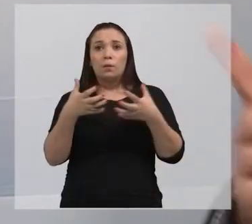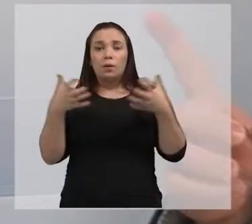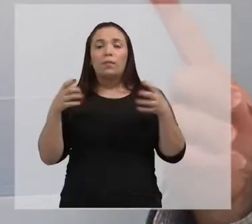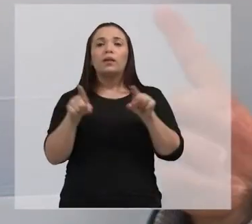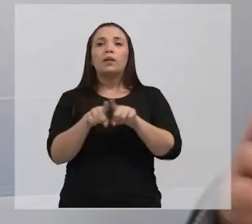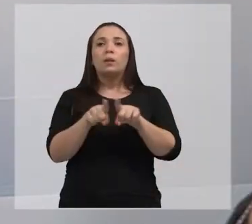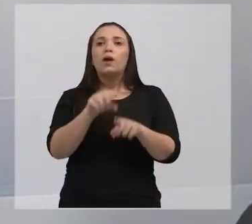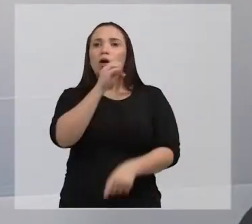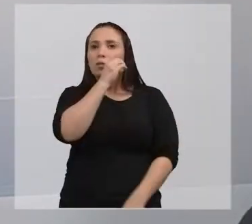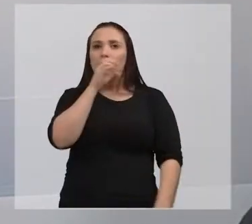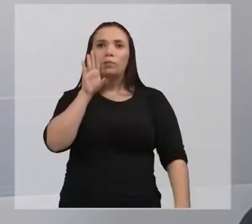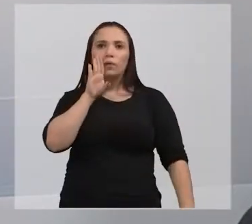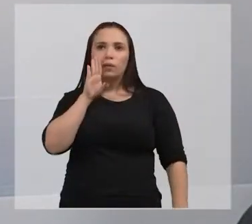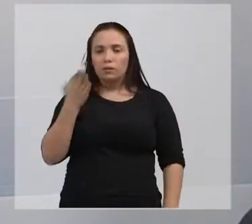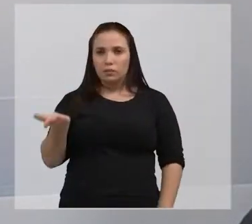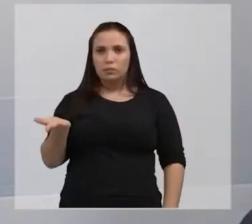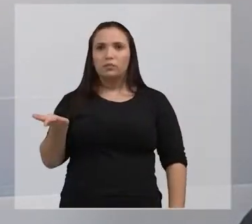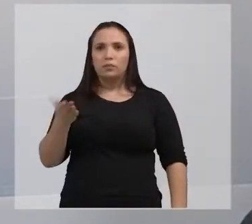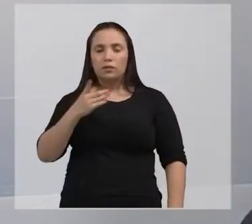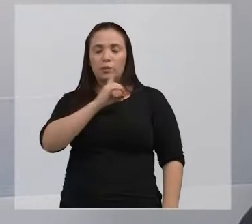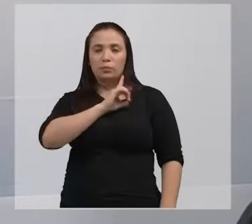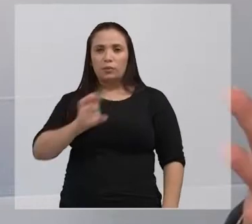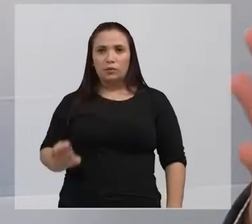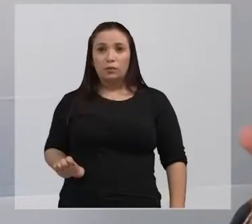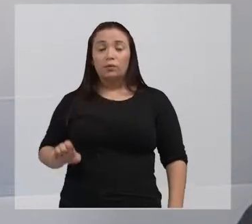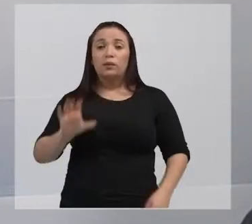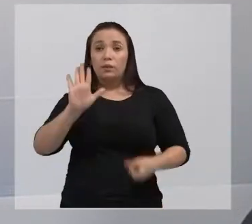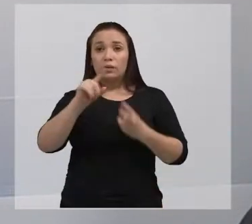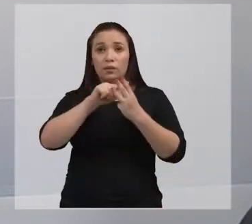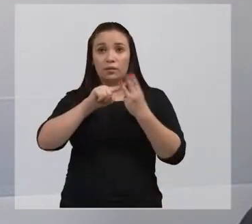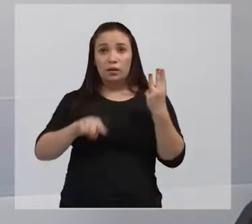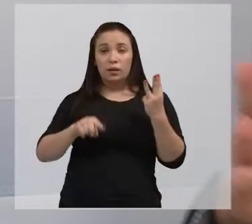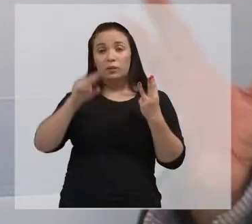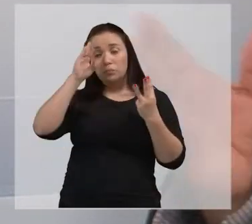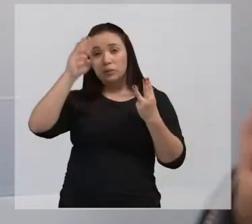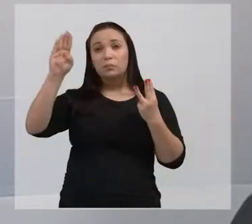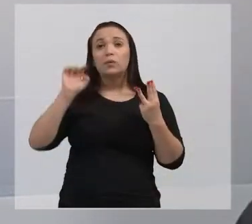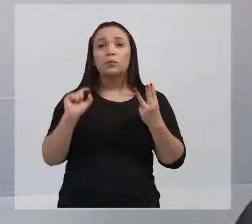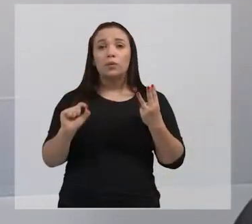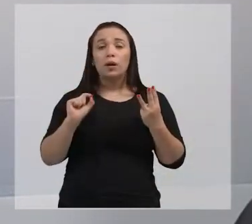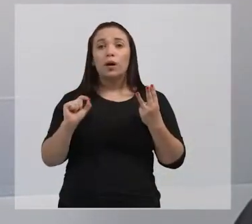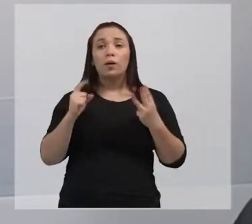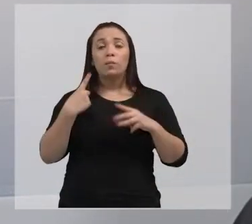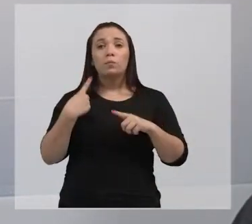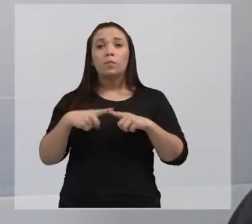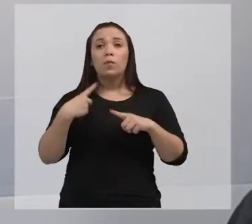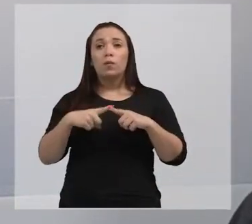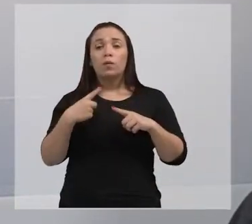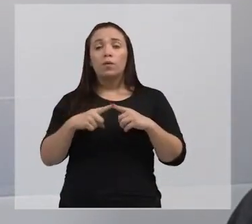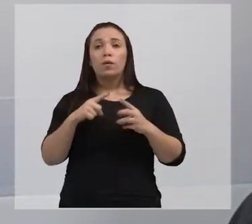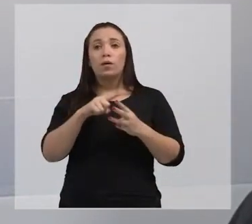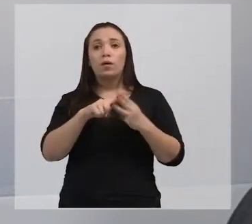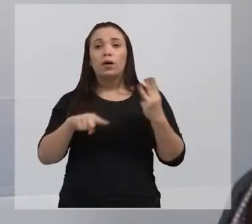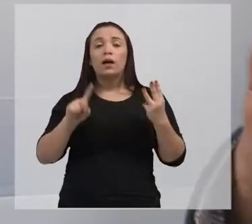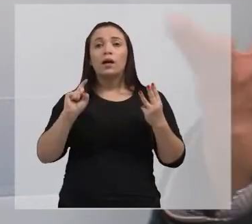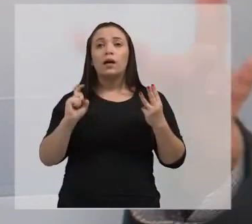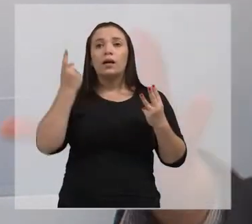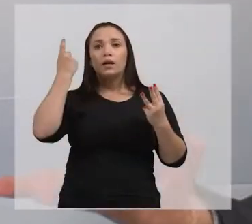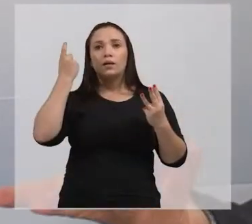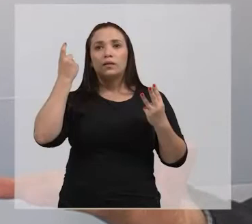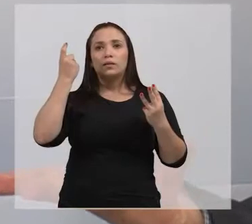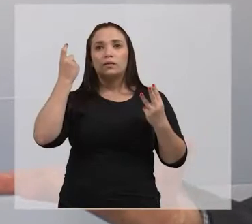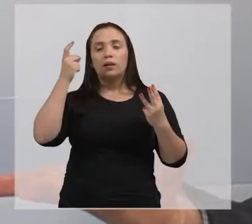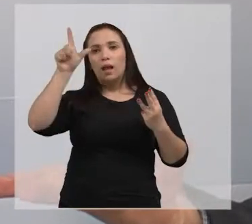Né? Mas o mais interessante é quando eu falo essas três figuras especificamente, porque eles passaram pelas lideranças